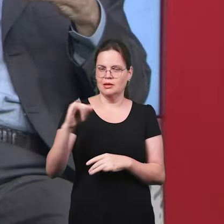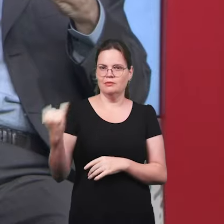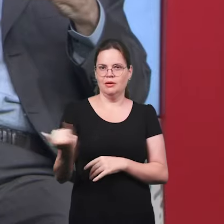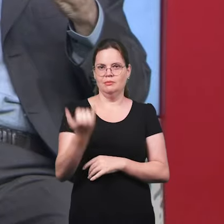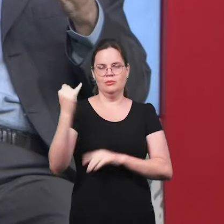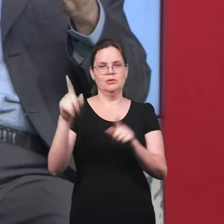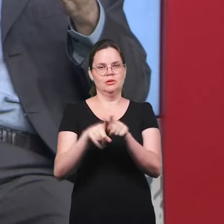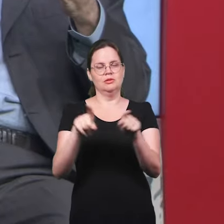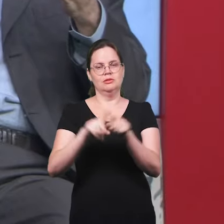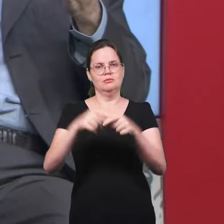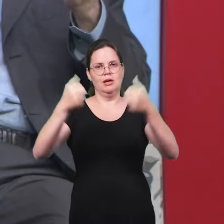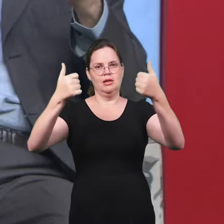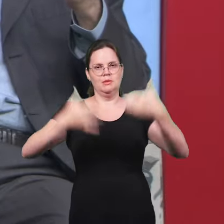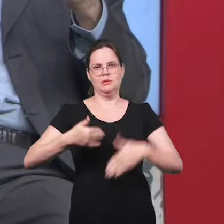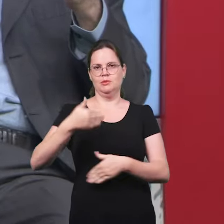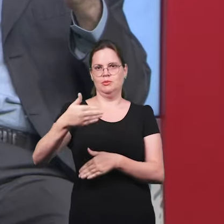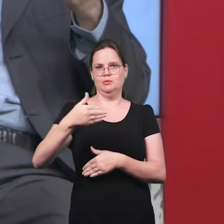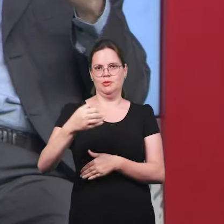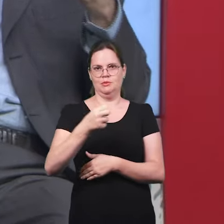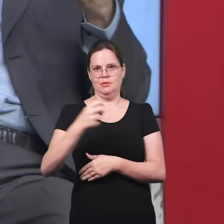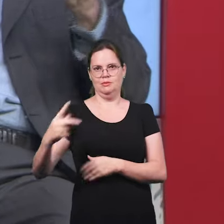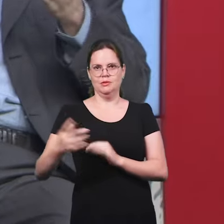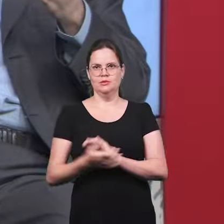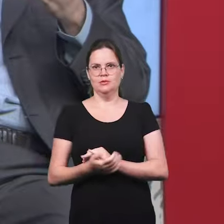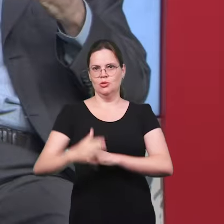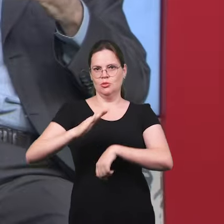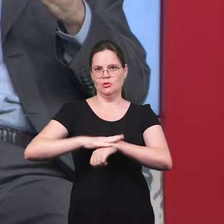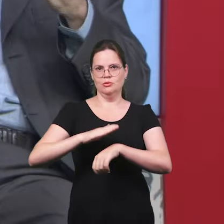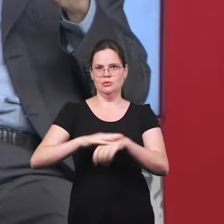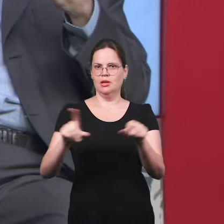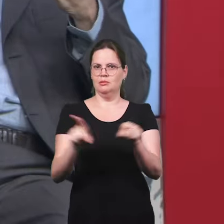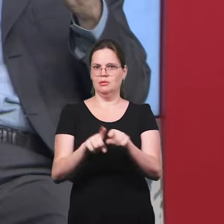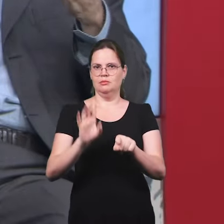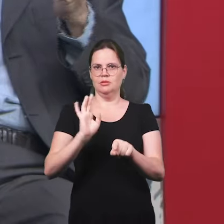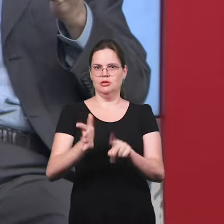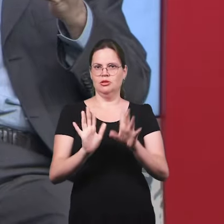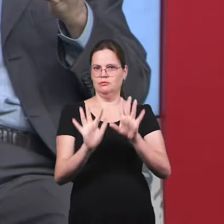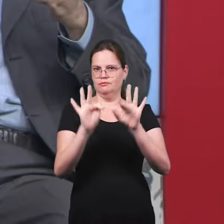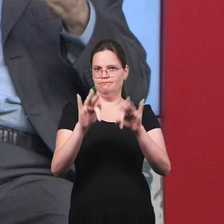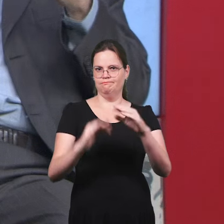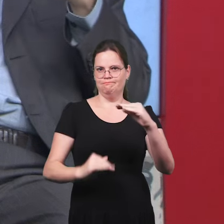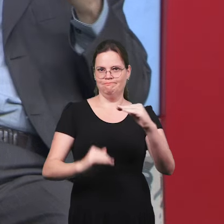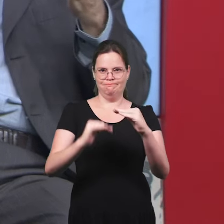importantes comentar no próximo episódio. Nosso tempo também já está